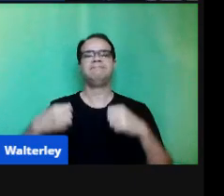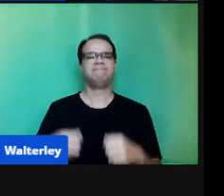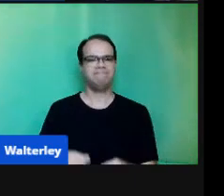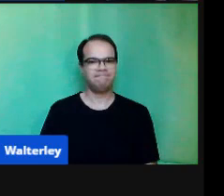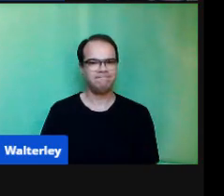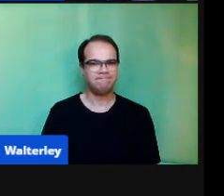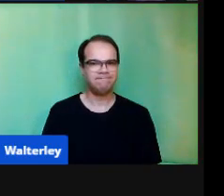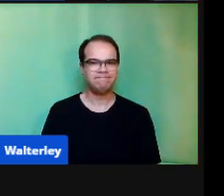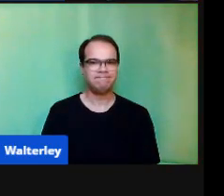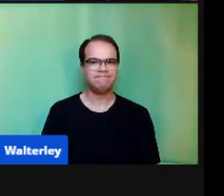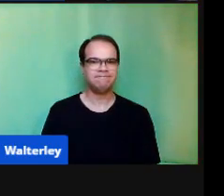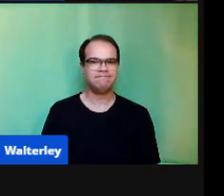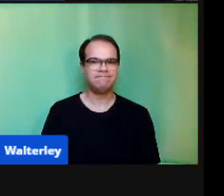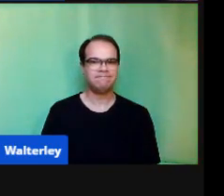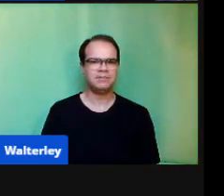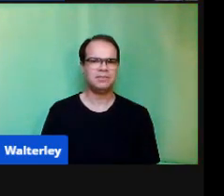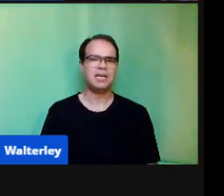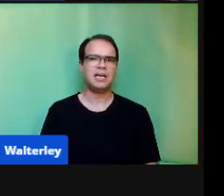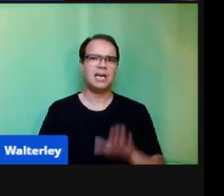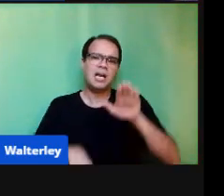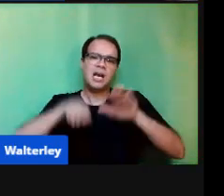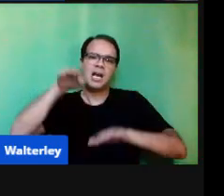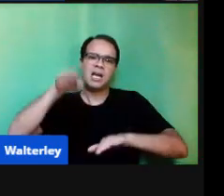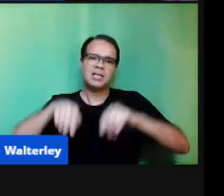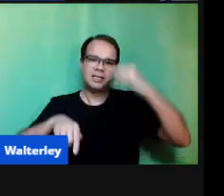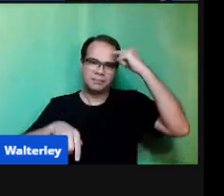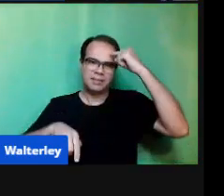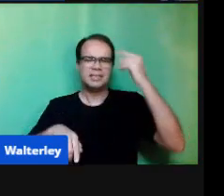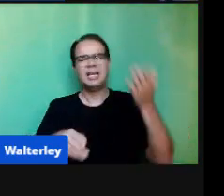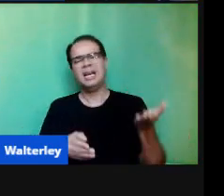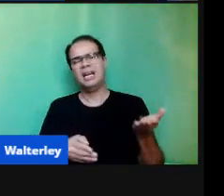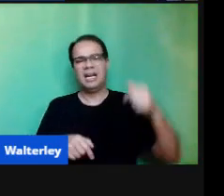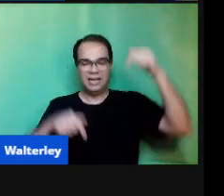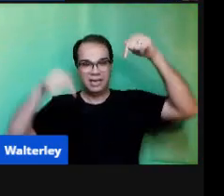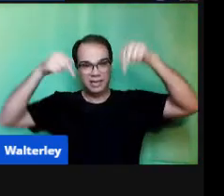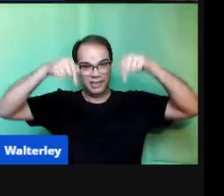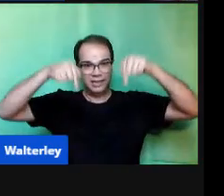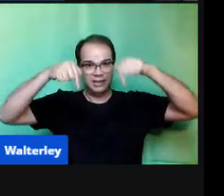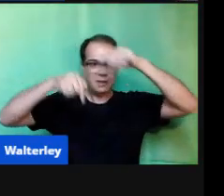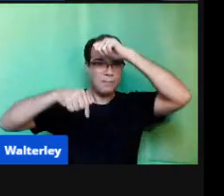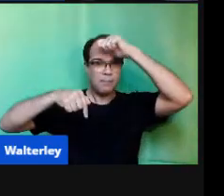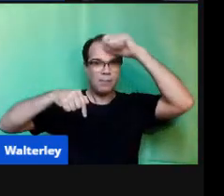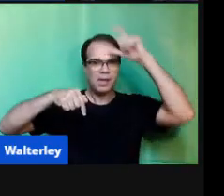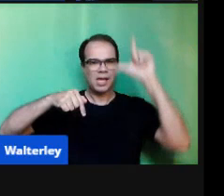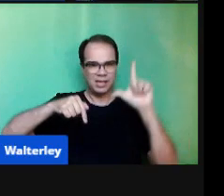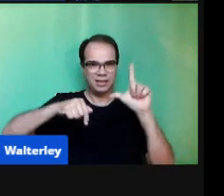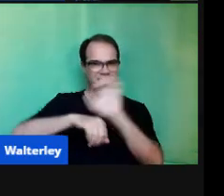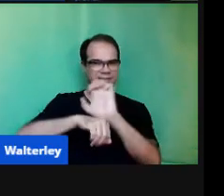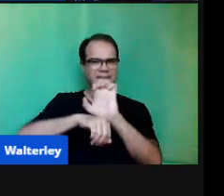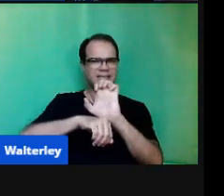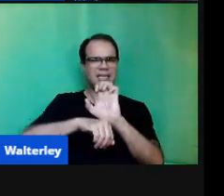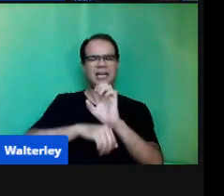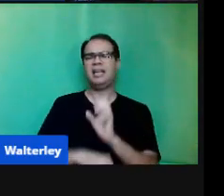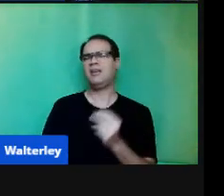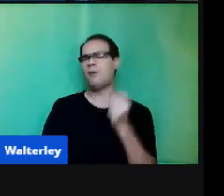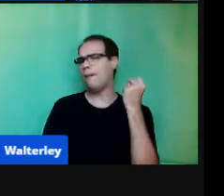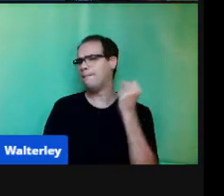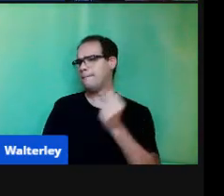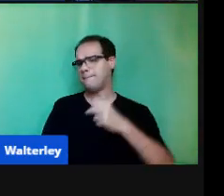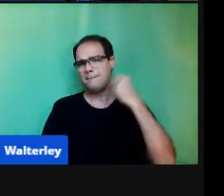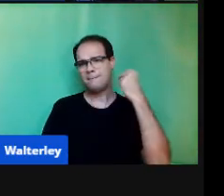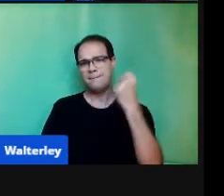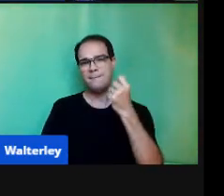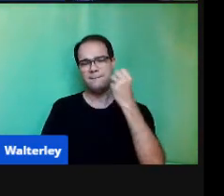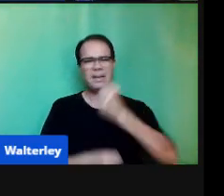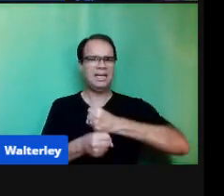Para quem acha que o cinema demorou para chegar no Mato Grosso do Sul, está muito enganado. Em